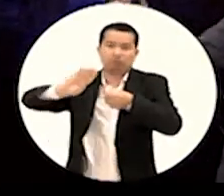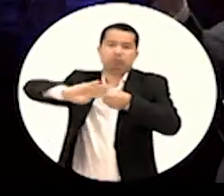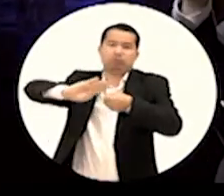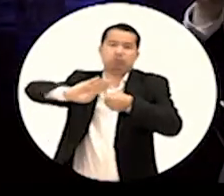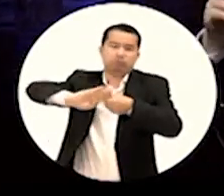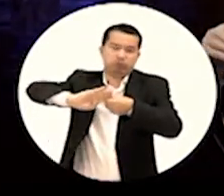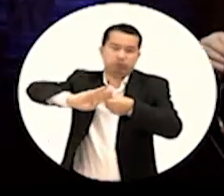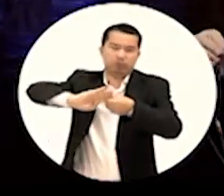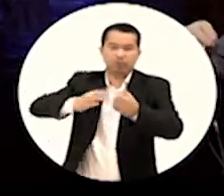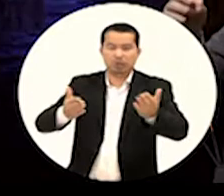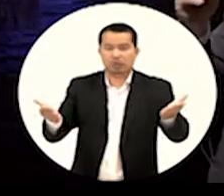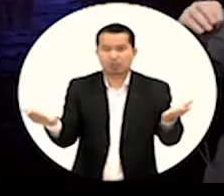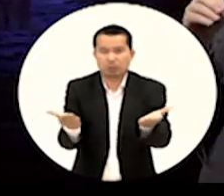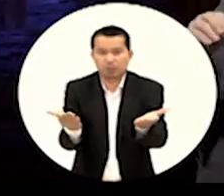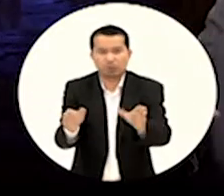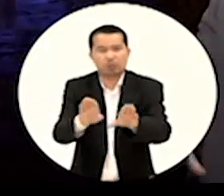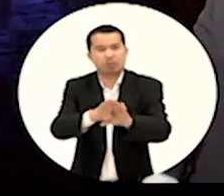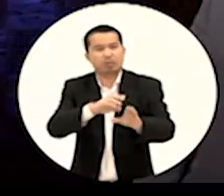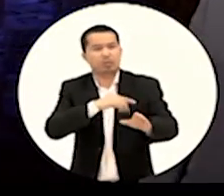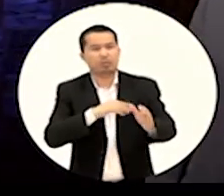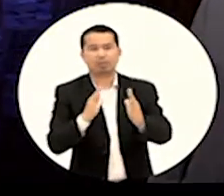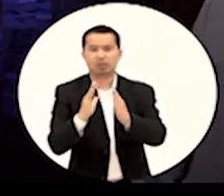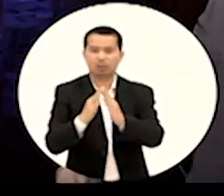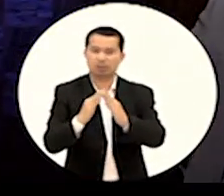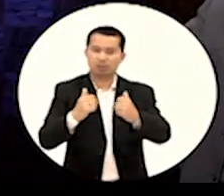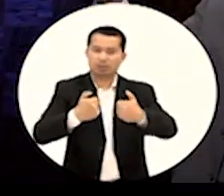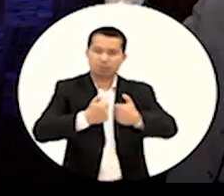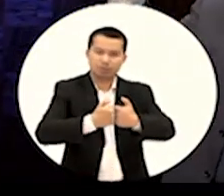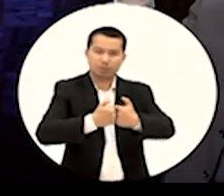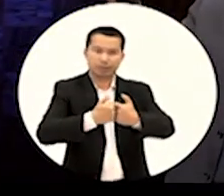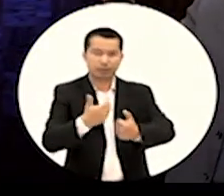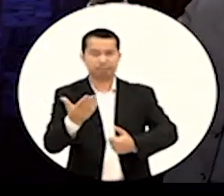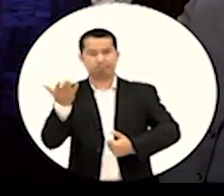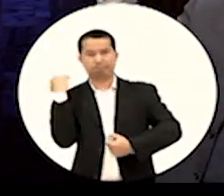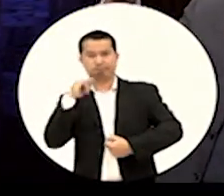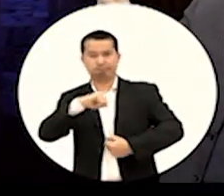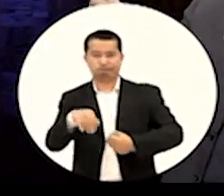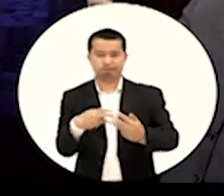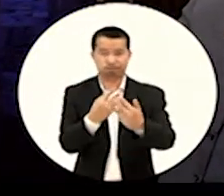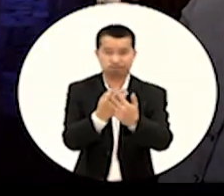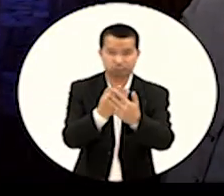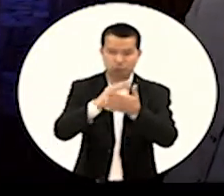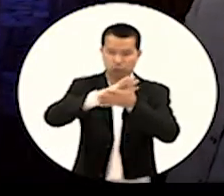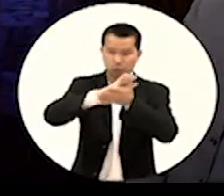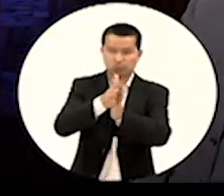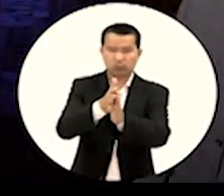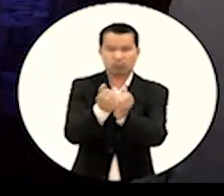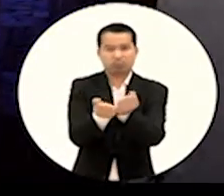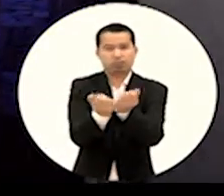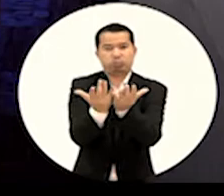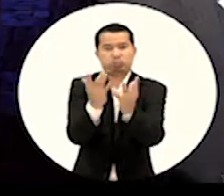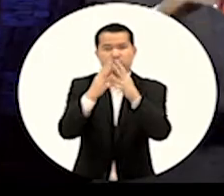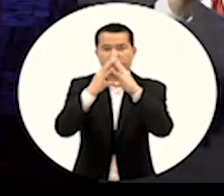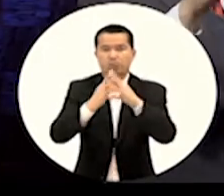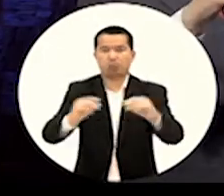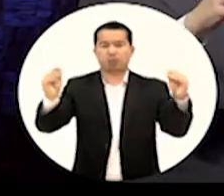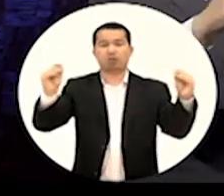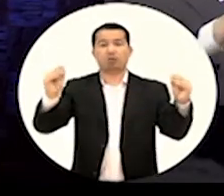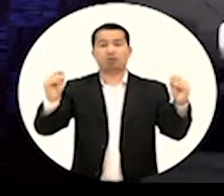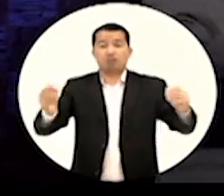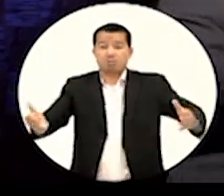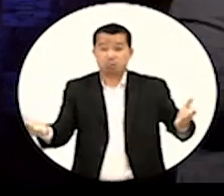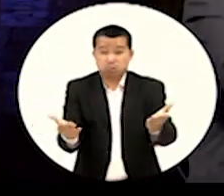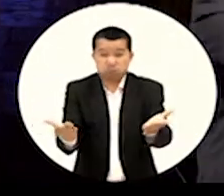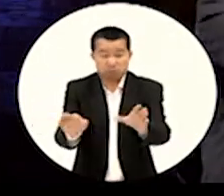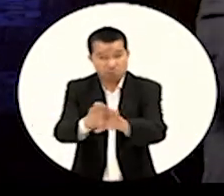havia subjugado a nação deles, que havia queimado o templo deles, que havia